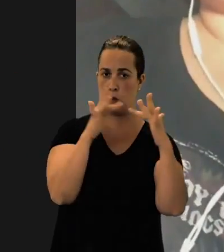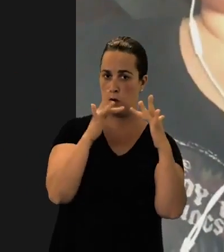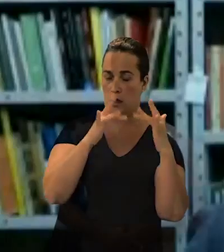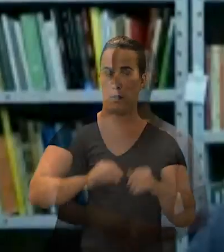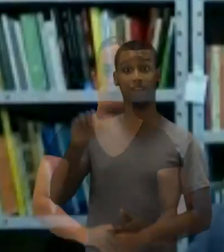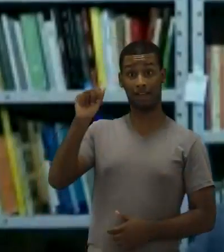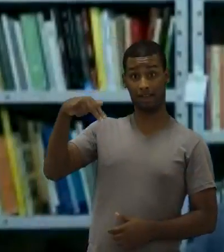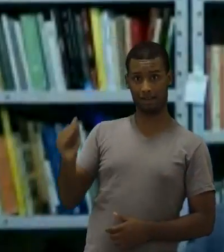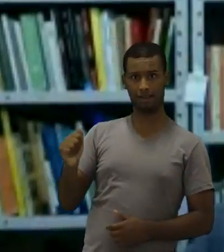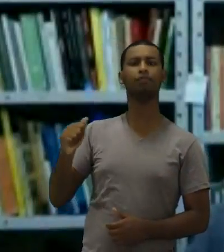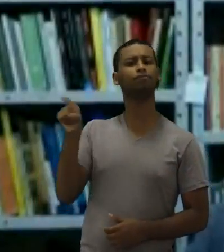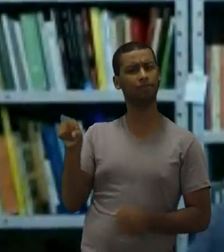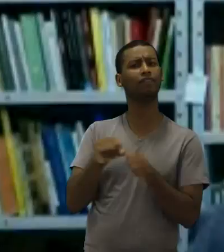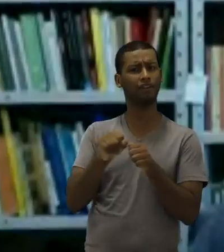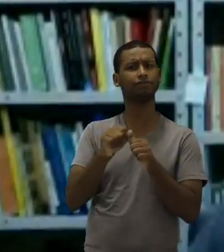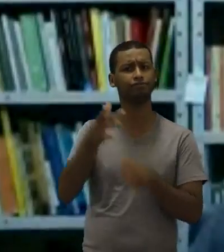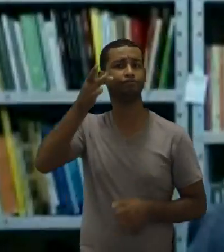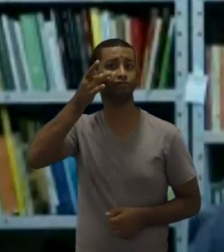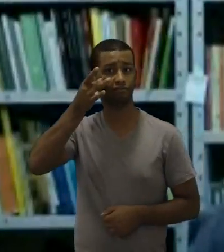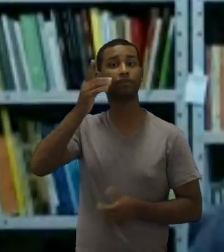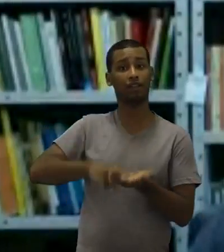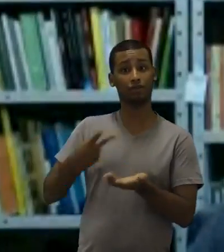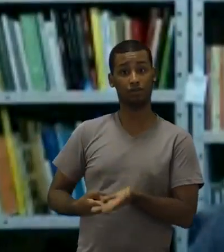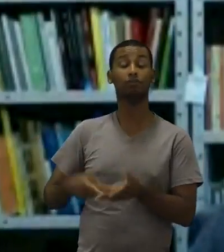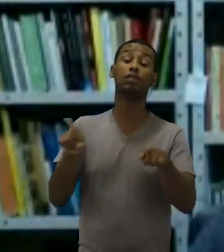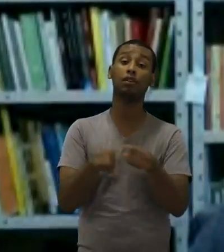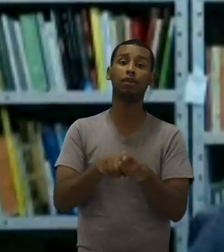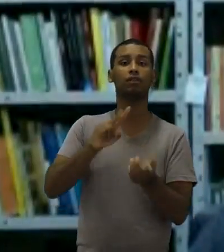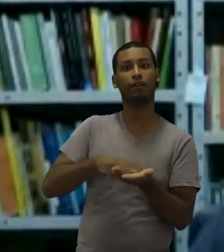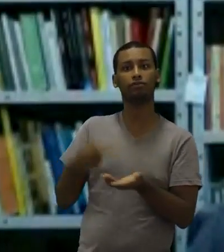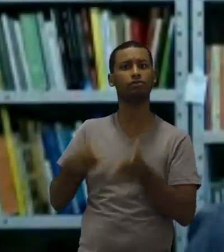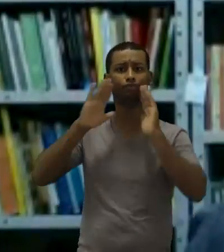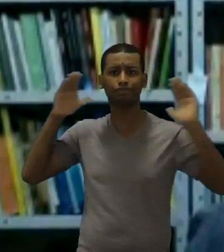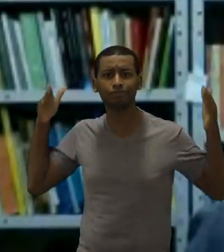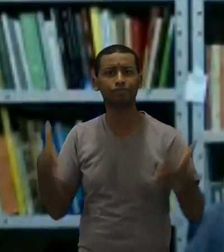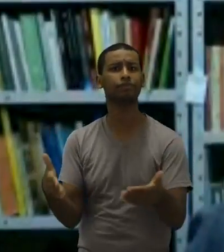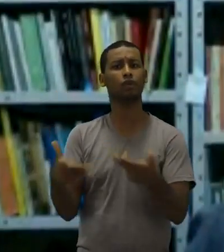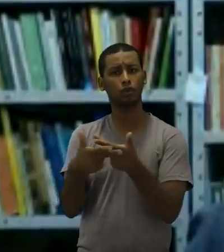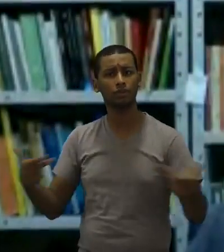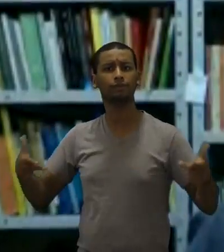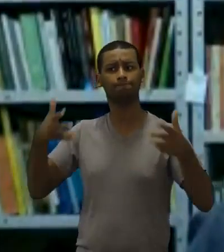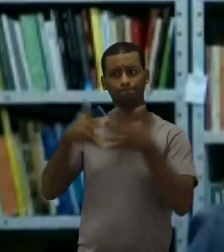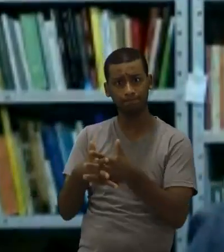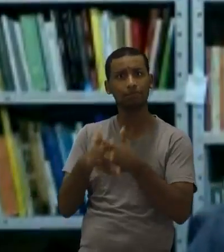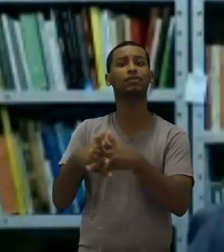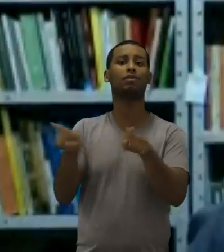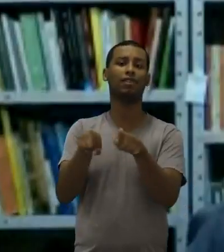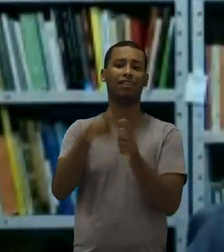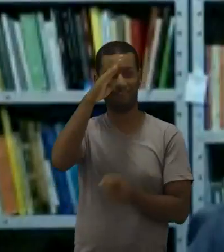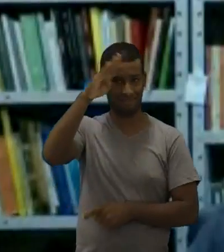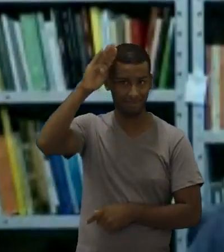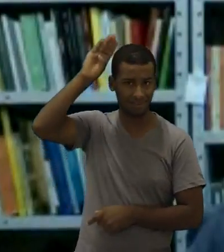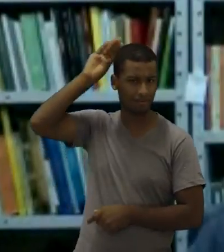com vocês. A Ana não só faz traduções ao vivo, mas como faz traduções também super específicas, coisas mais